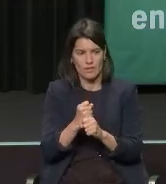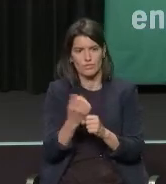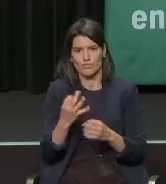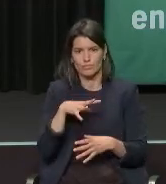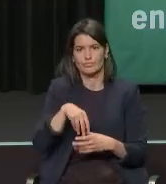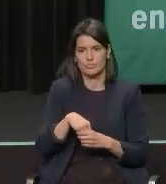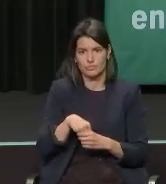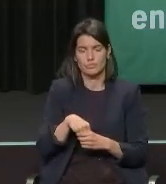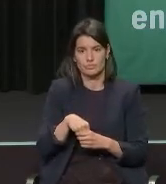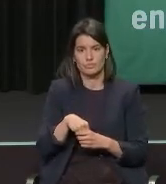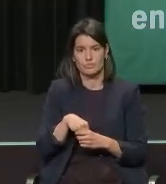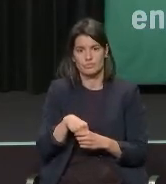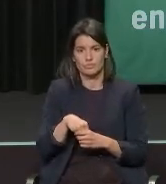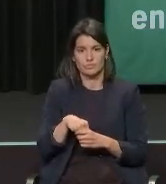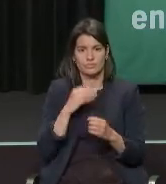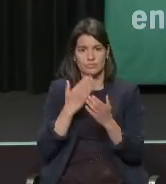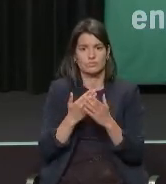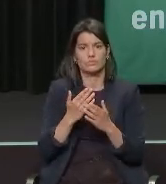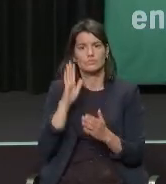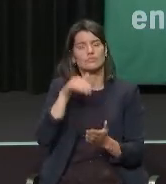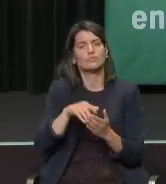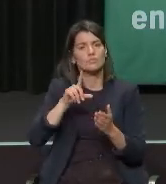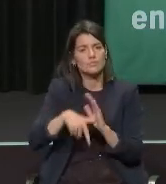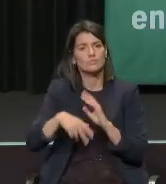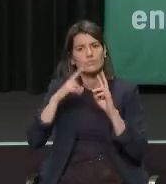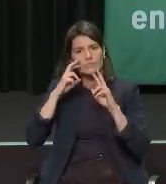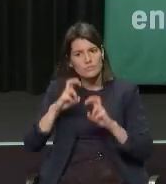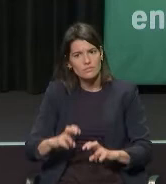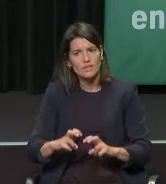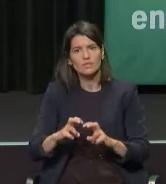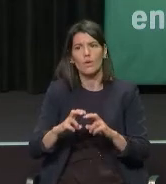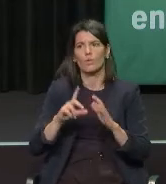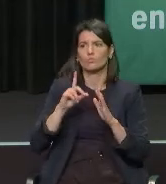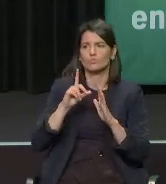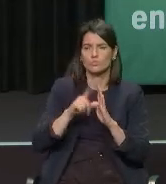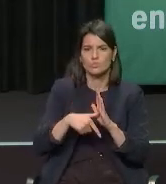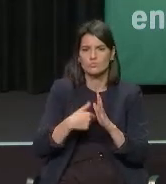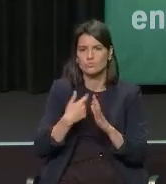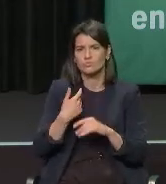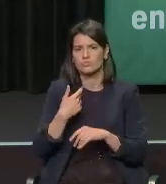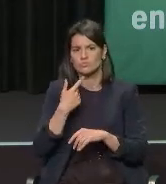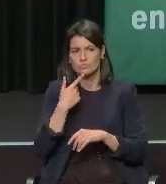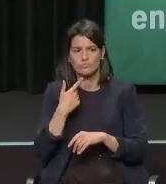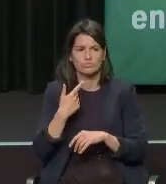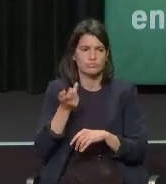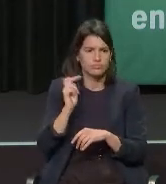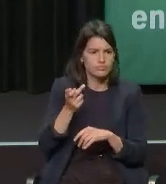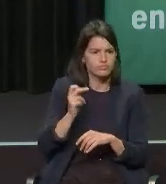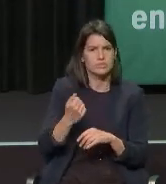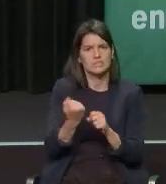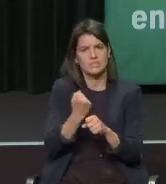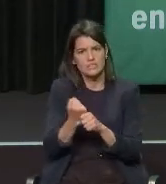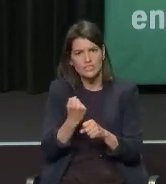integrou resultados de projetos de investigação, de projetos de muito longo prazo de prestação